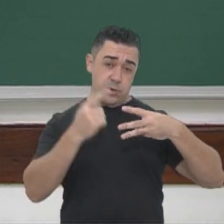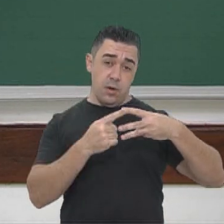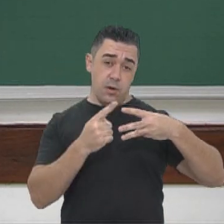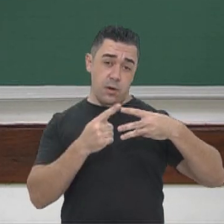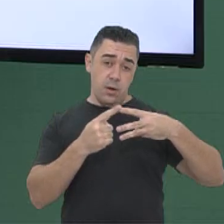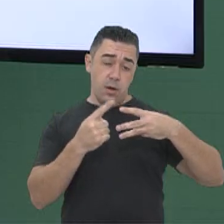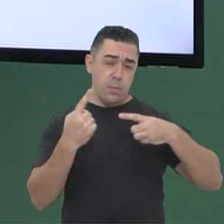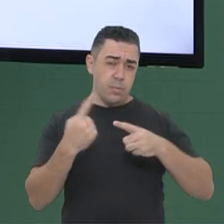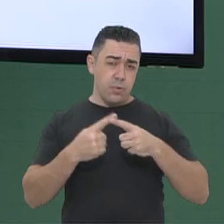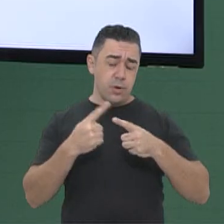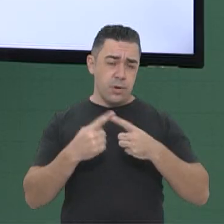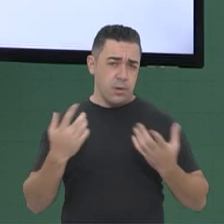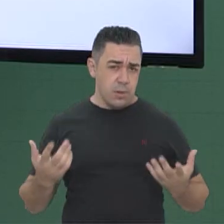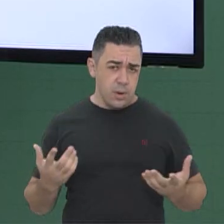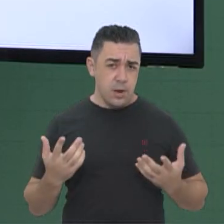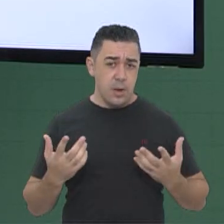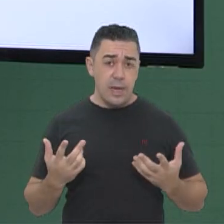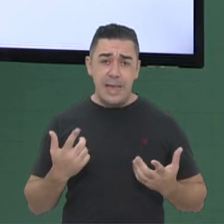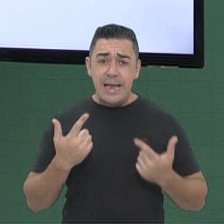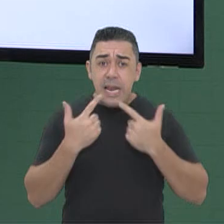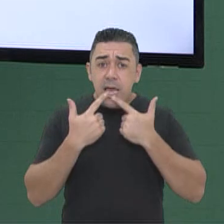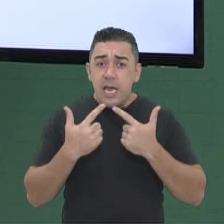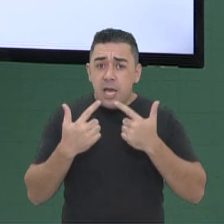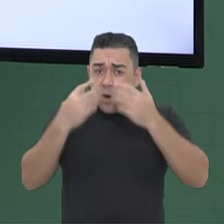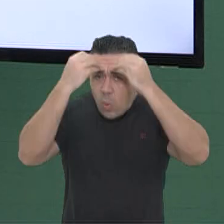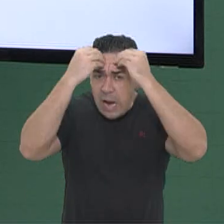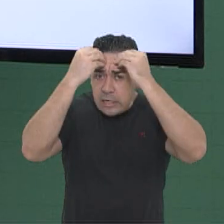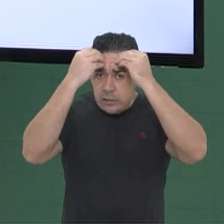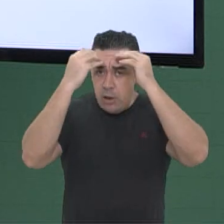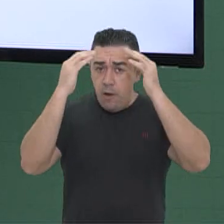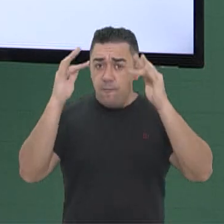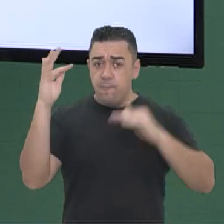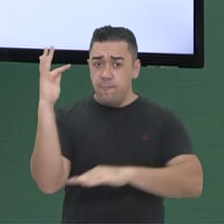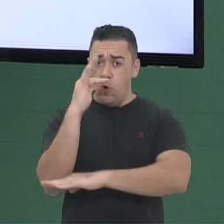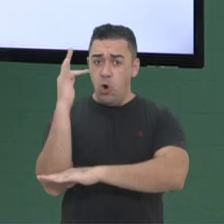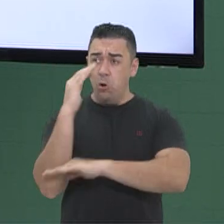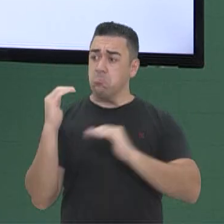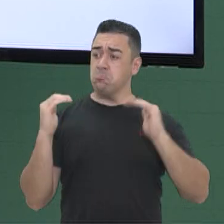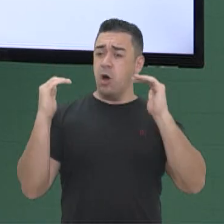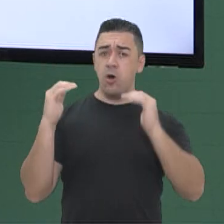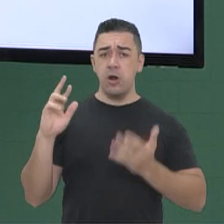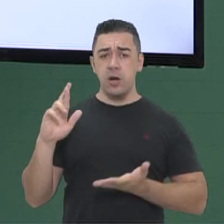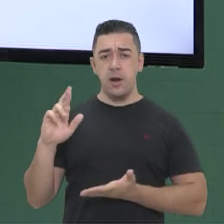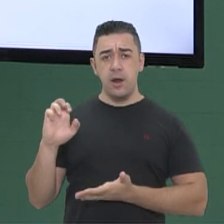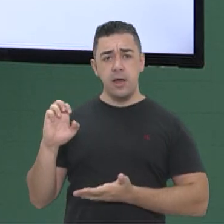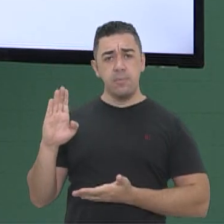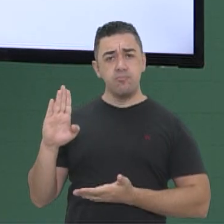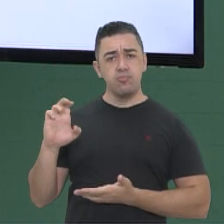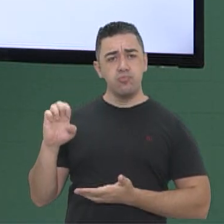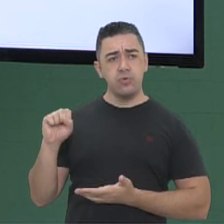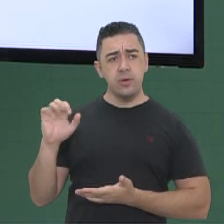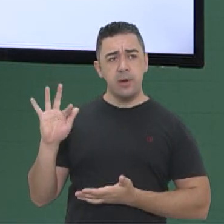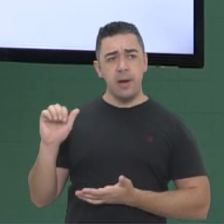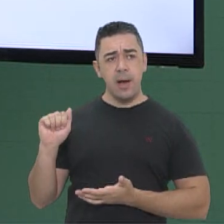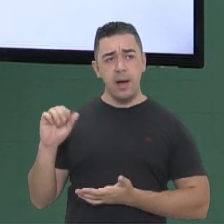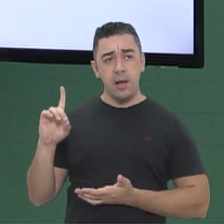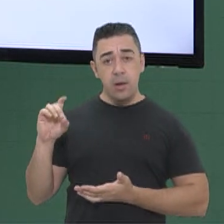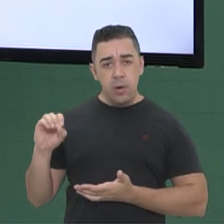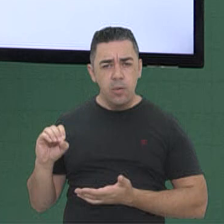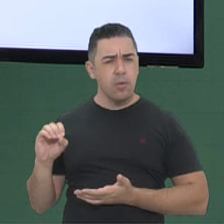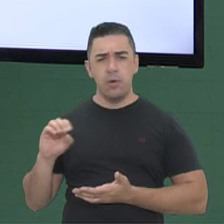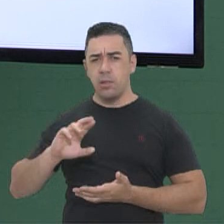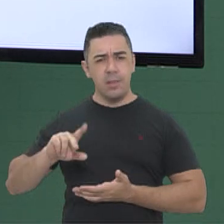quê? Prestem atenção. Linguagem rebuscado. Não é uma linguagem rebuscada, e